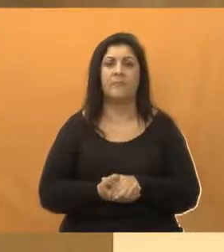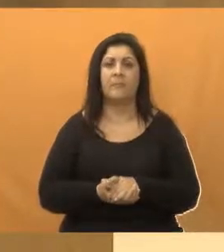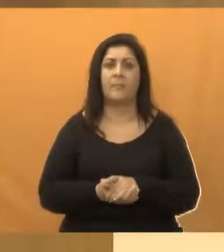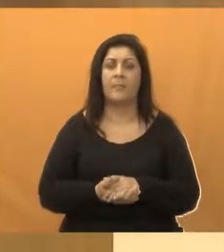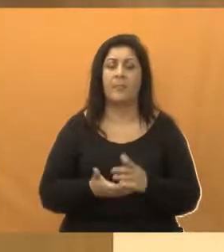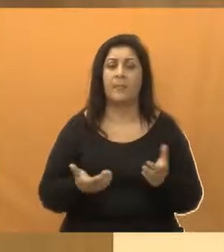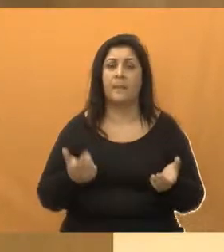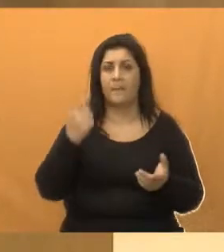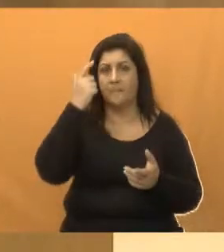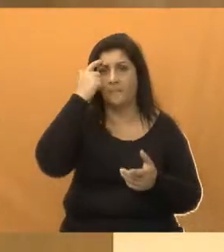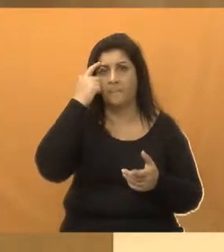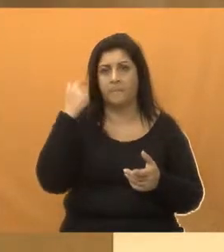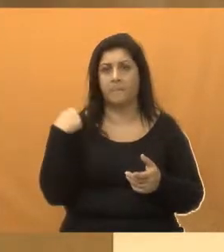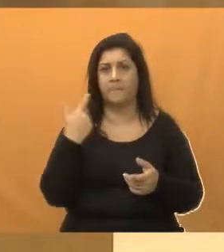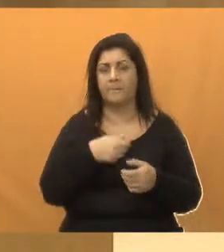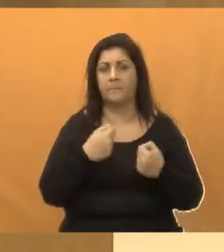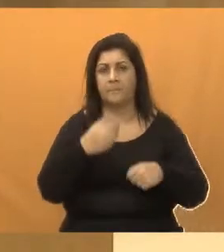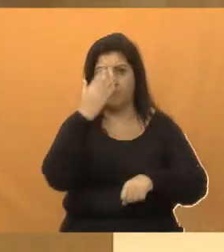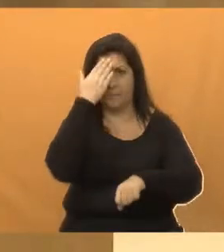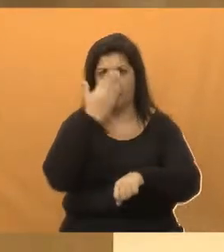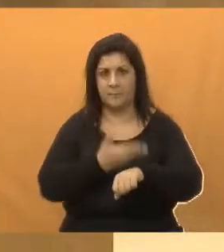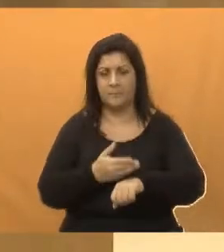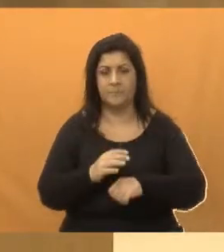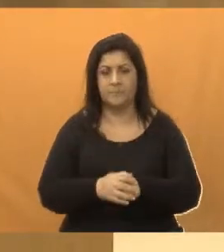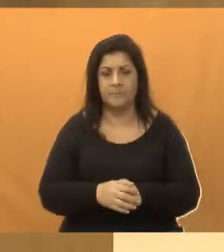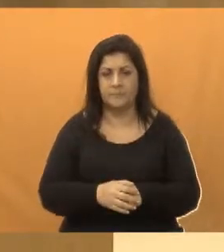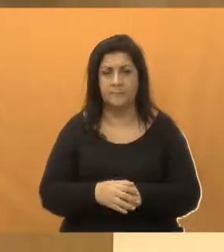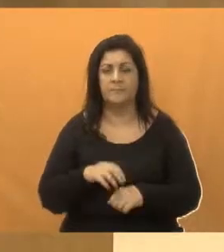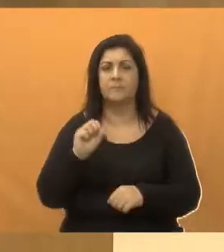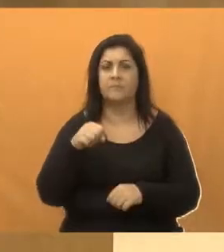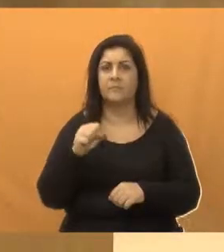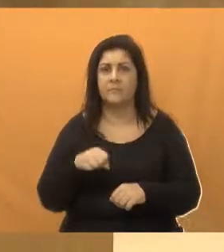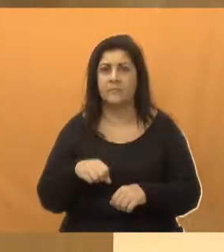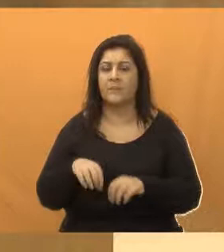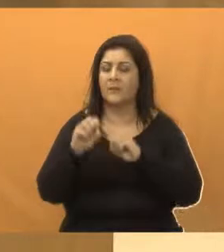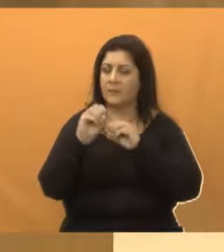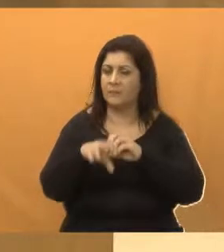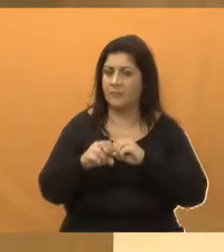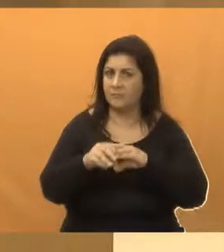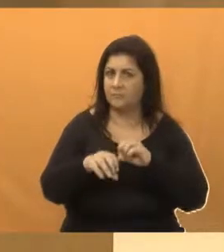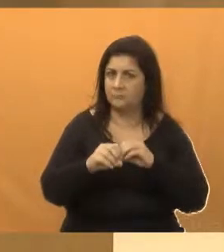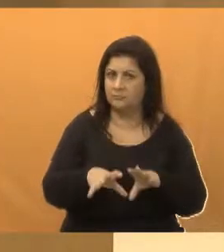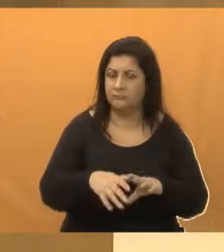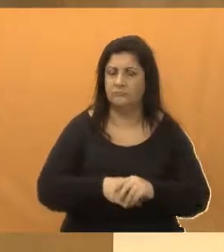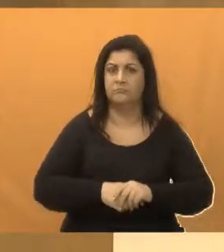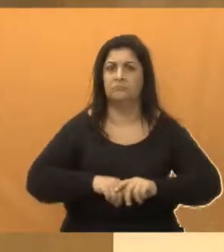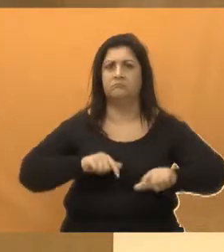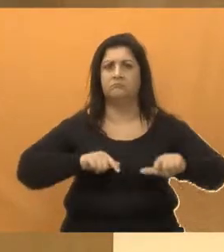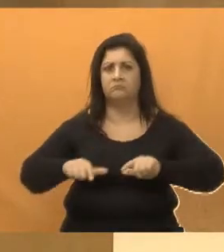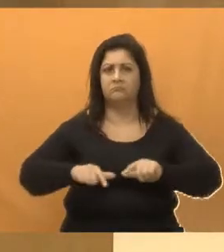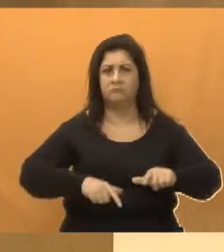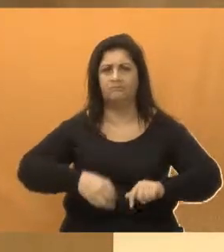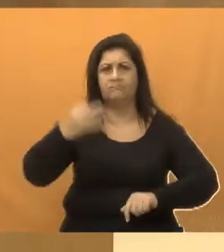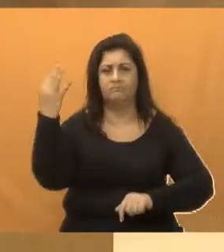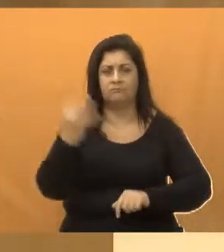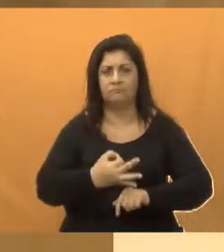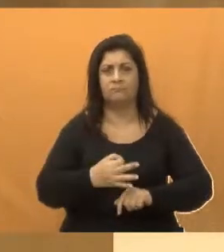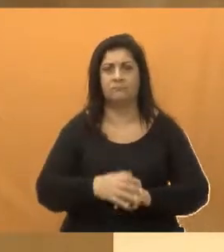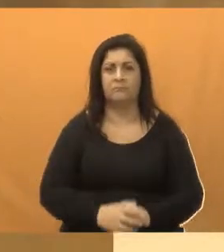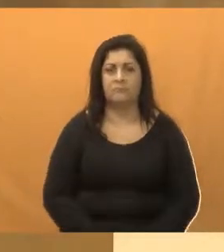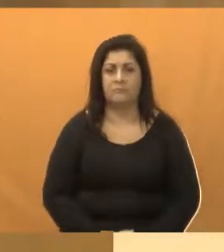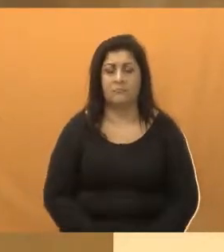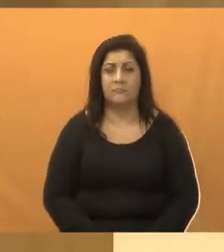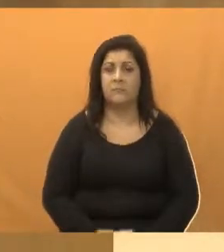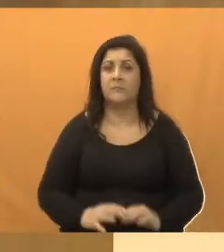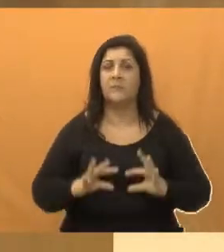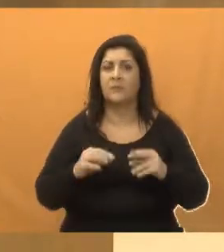acho assim que nós devemos acreditar que vai ser investido na conscientização, em ações efetivas que a